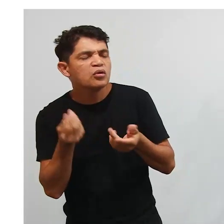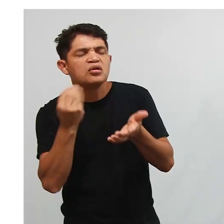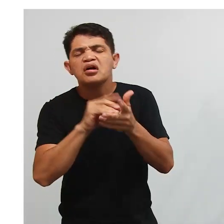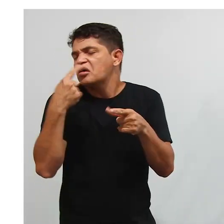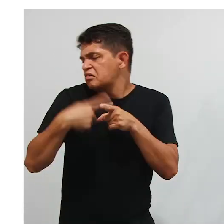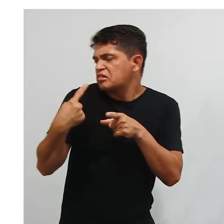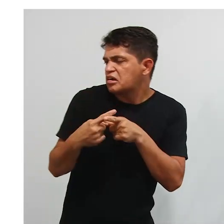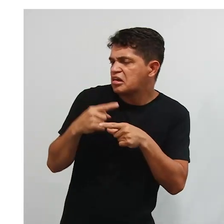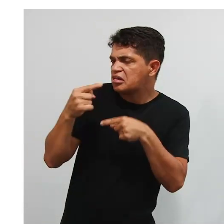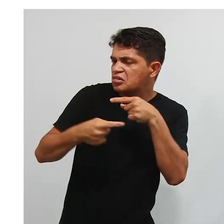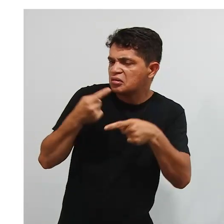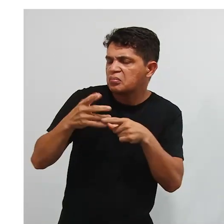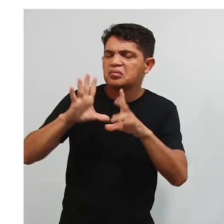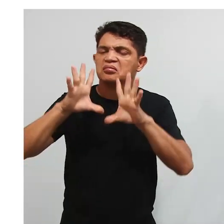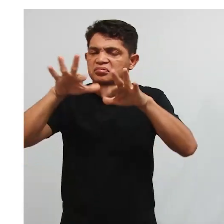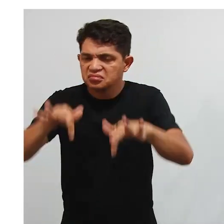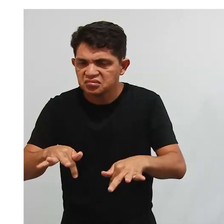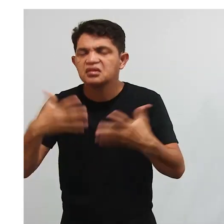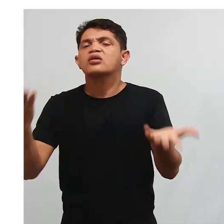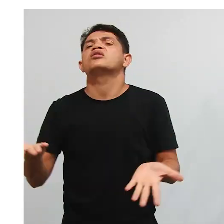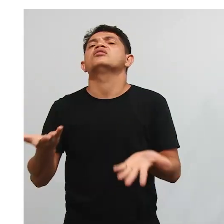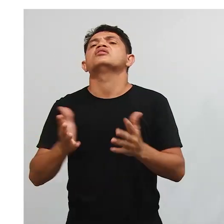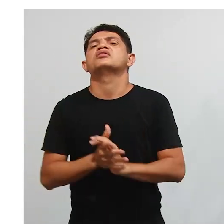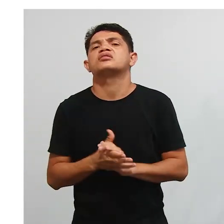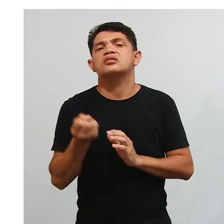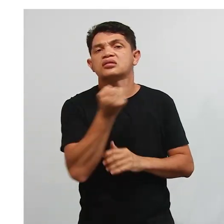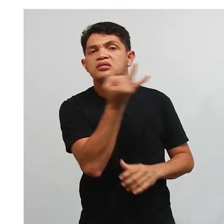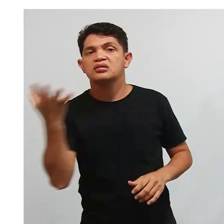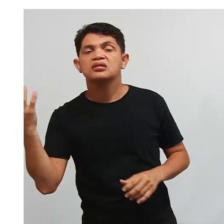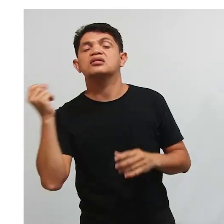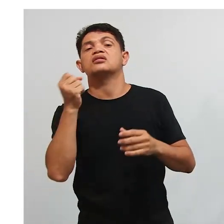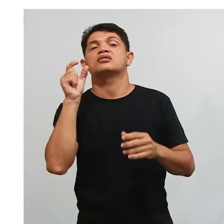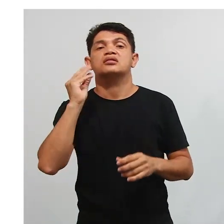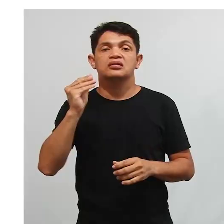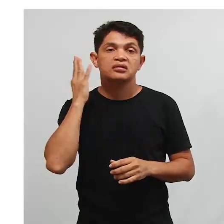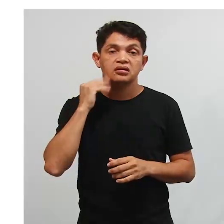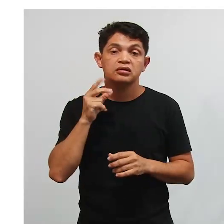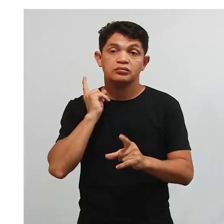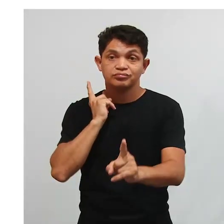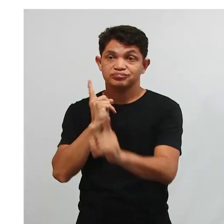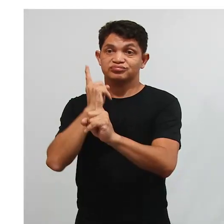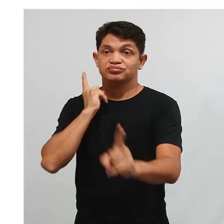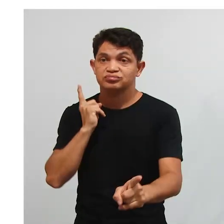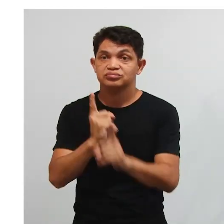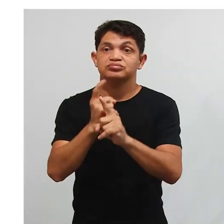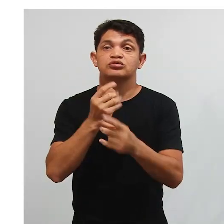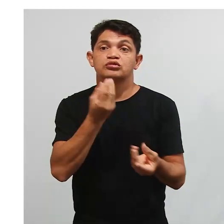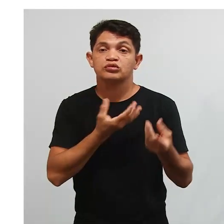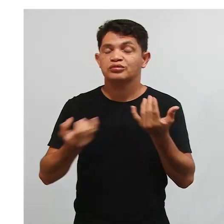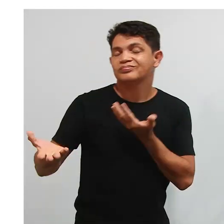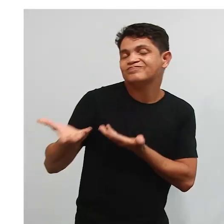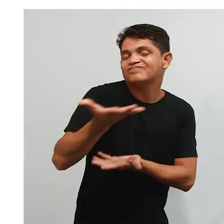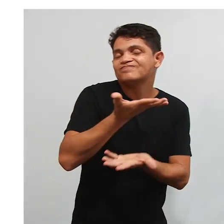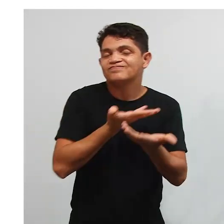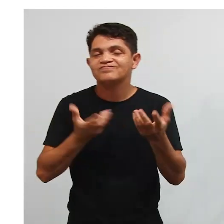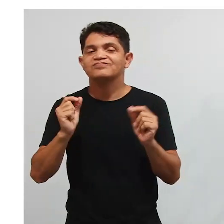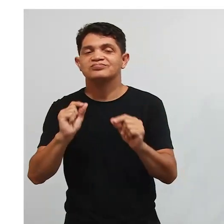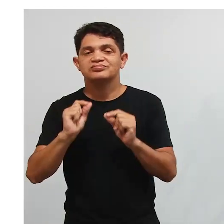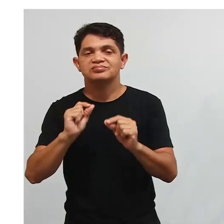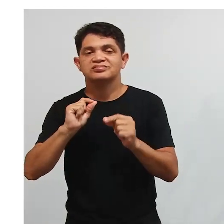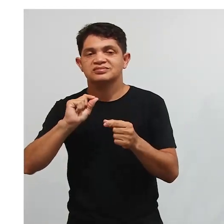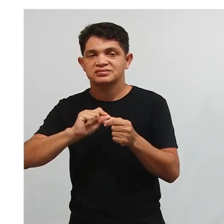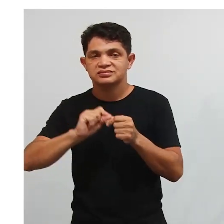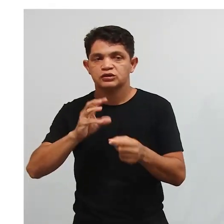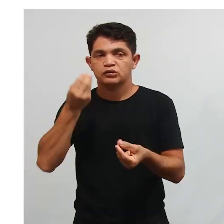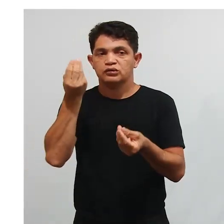identificando fatores determinantes então enquanto a descritiva ela vai ela vai descobrir o índice de criminalidade